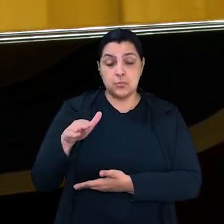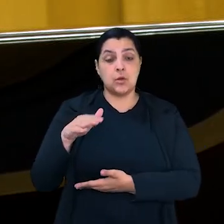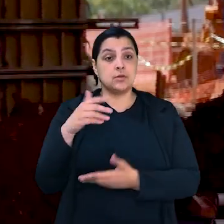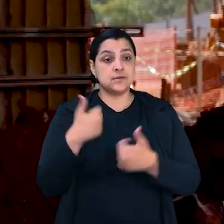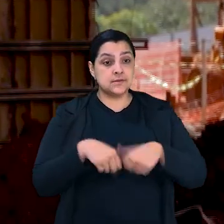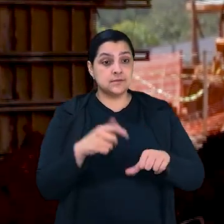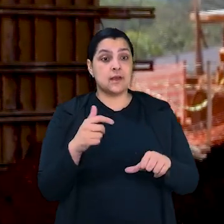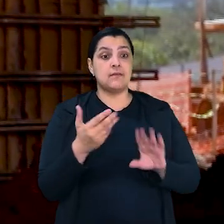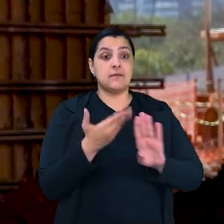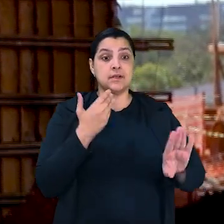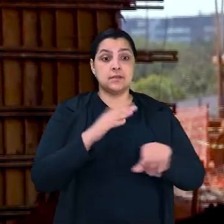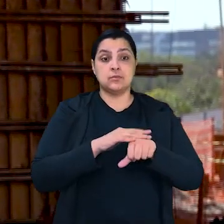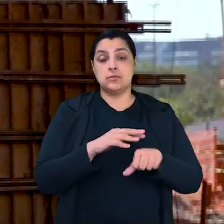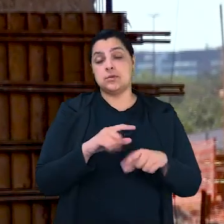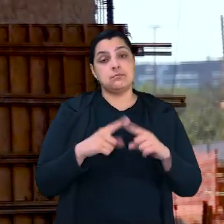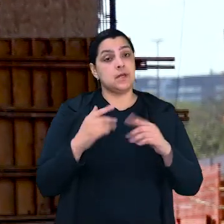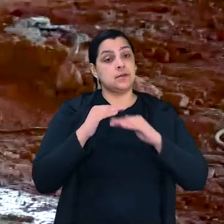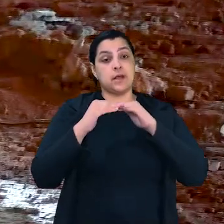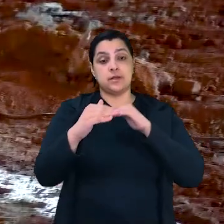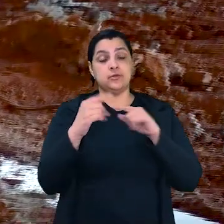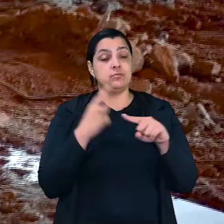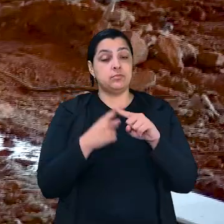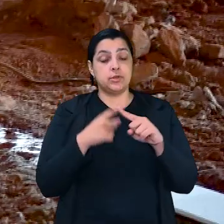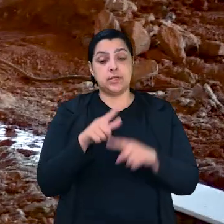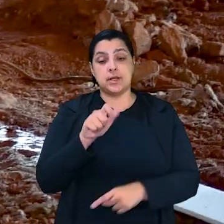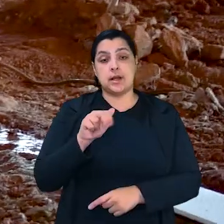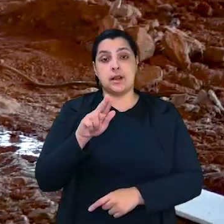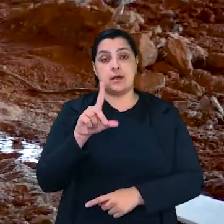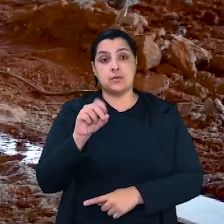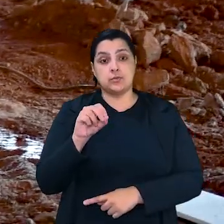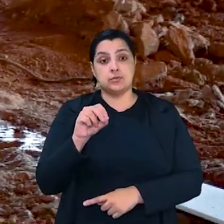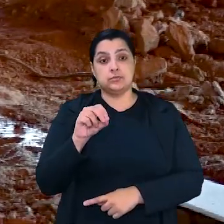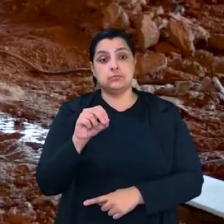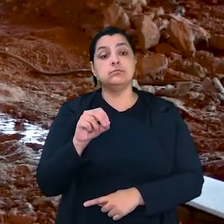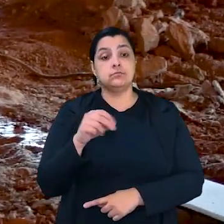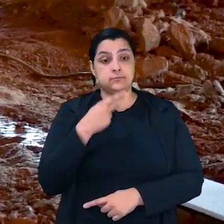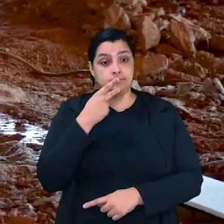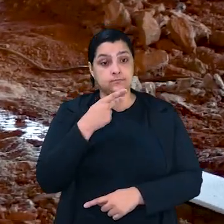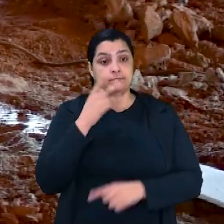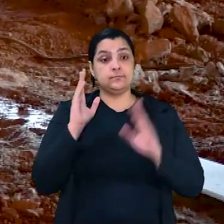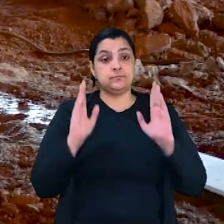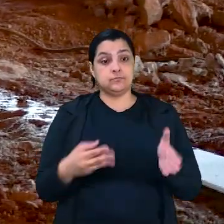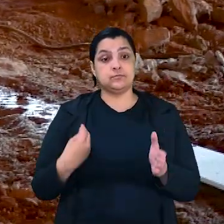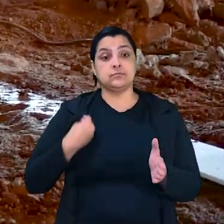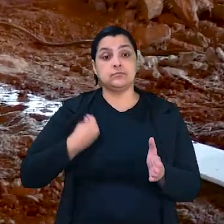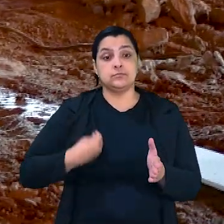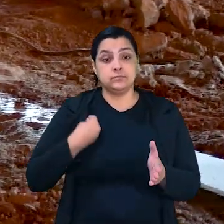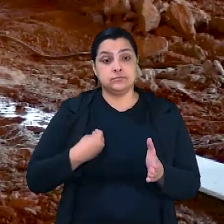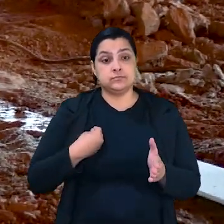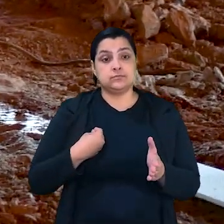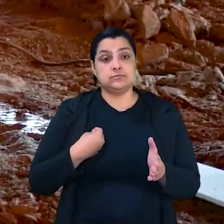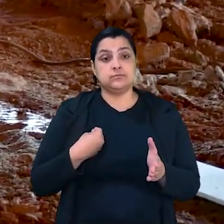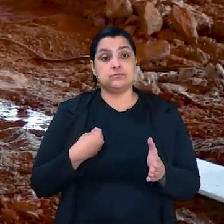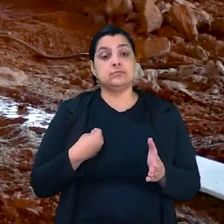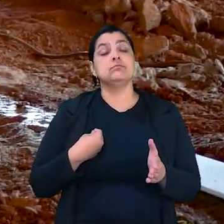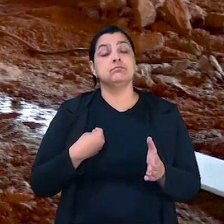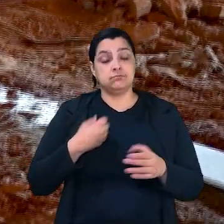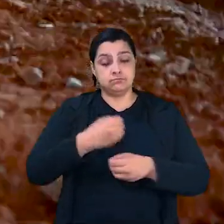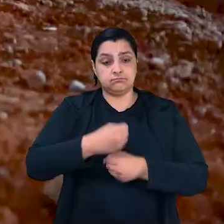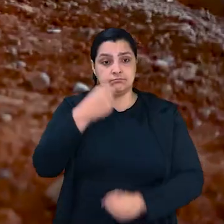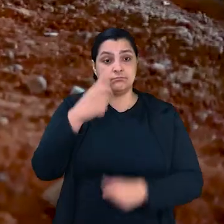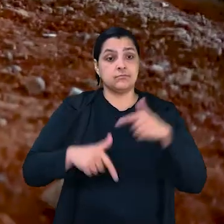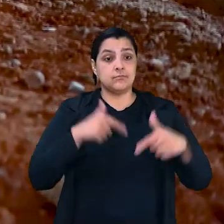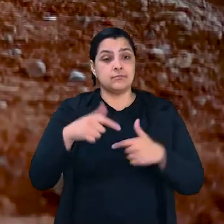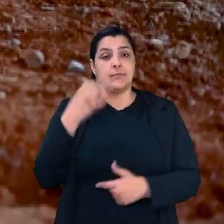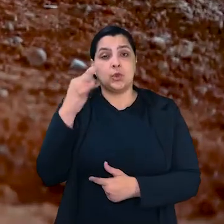não afasta o direito à garantia de emprego. Isso porque o laudo médico atestou que ele já estava com as lesões